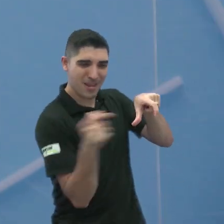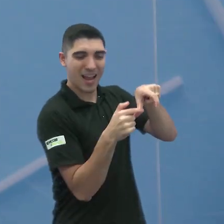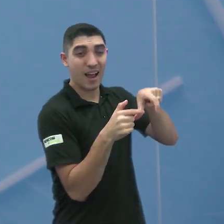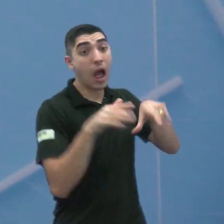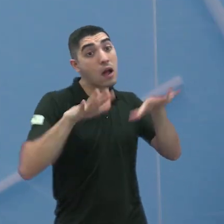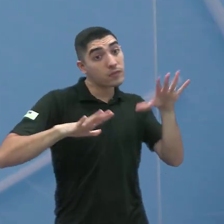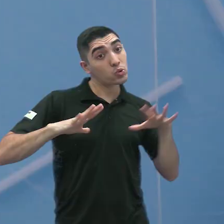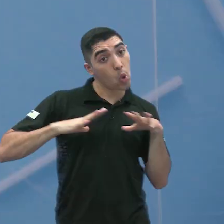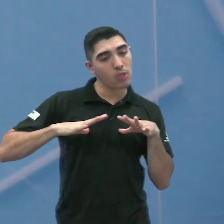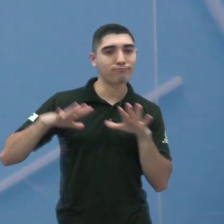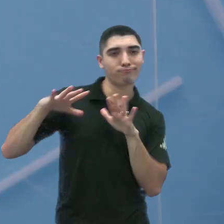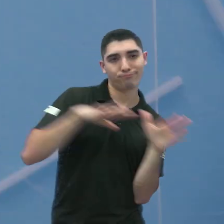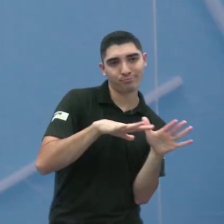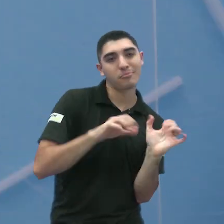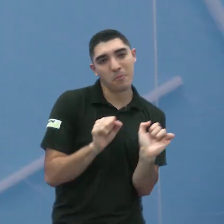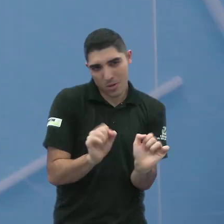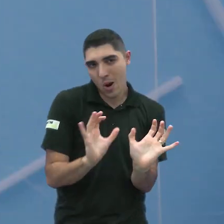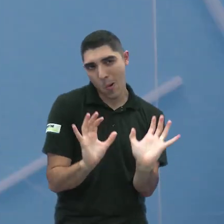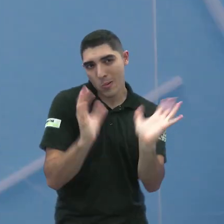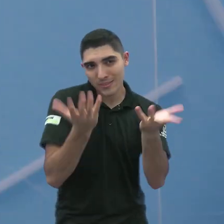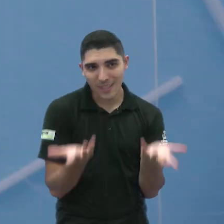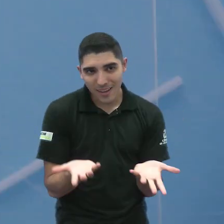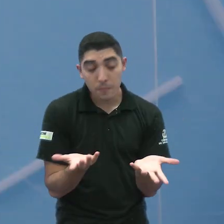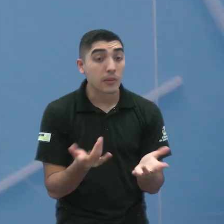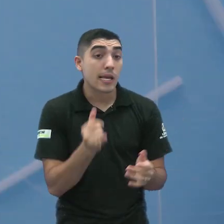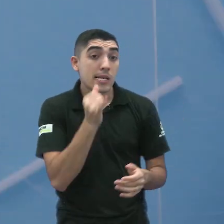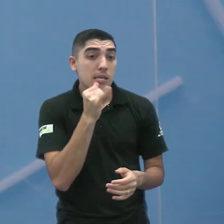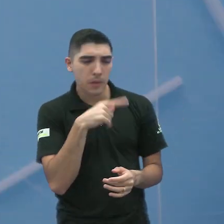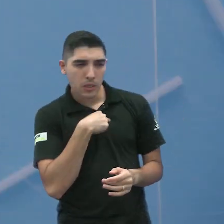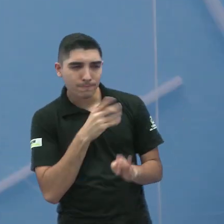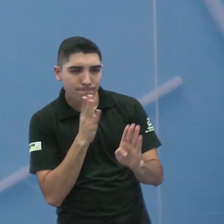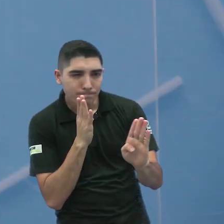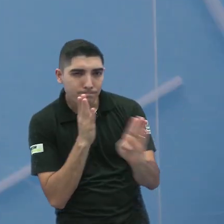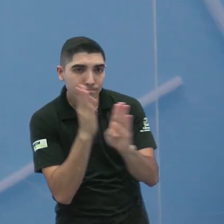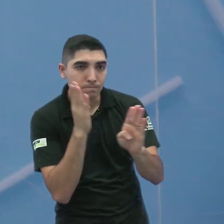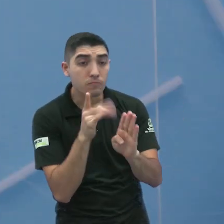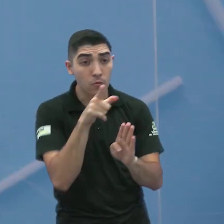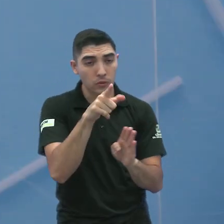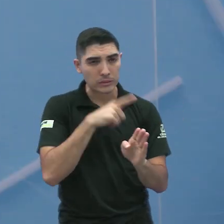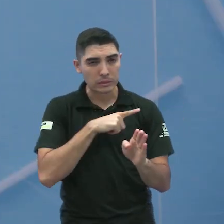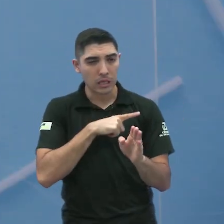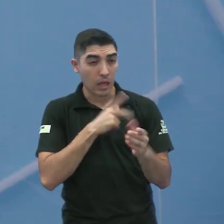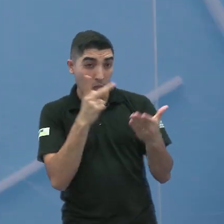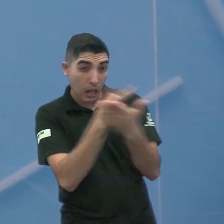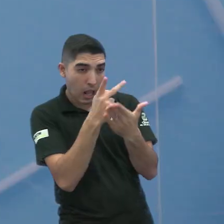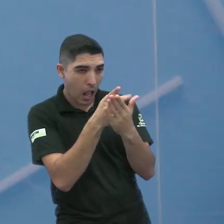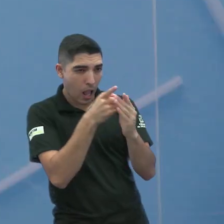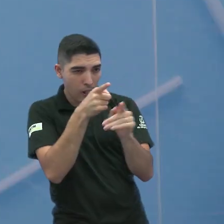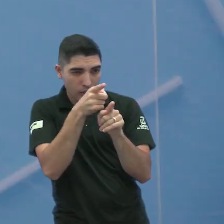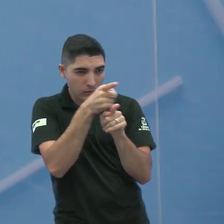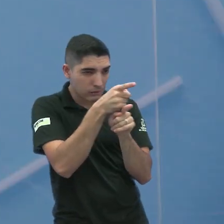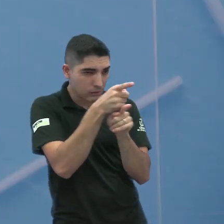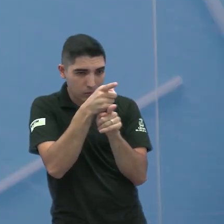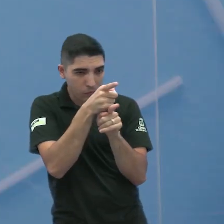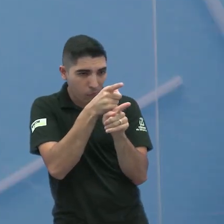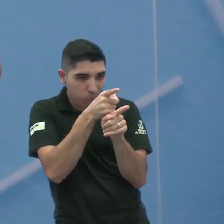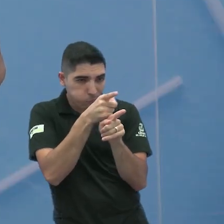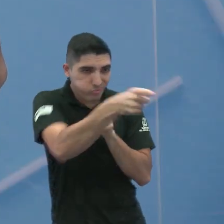goleiro pega. O diagnóstico é como se ele fosse um alvo para tirar uma flecha. Se você está mirando no lugar errado, não vai acertar.